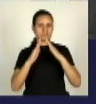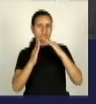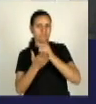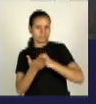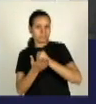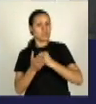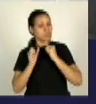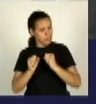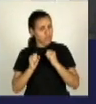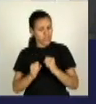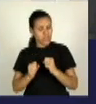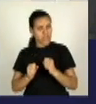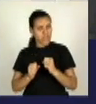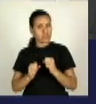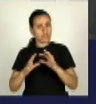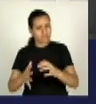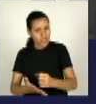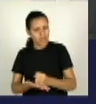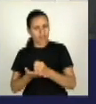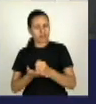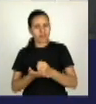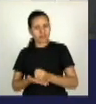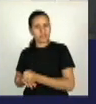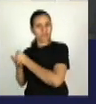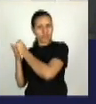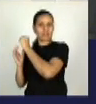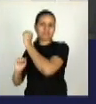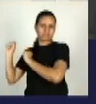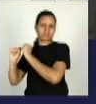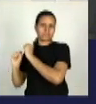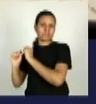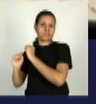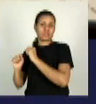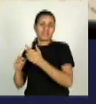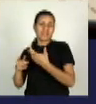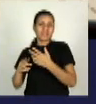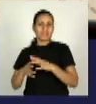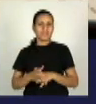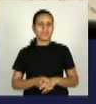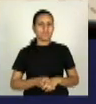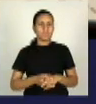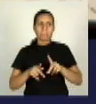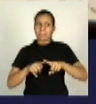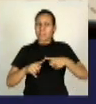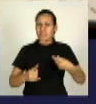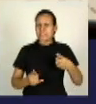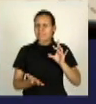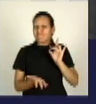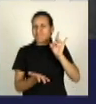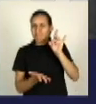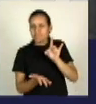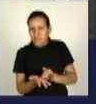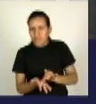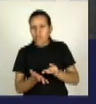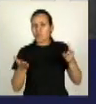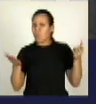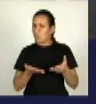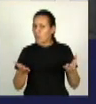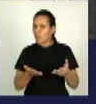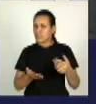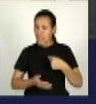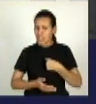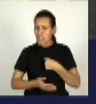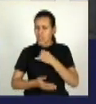que é gerado. Isso assim, a farmácia poderia recolher e tá encaminhando para a indústria farmacêutica. Mas